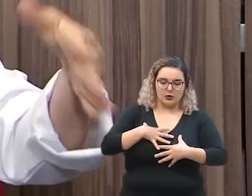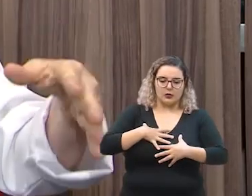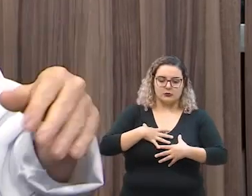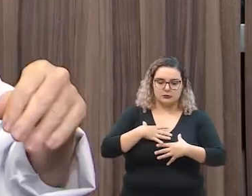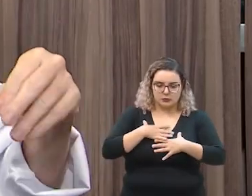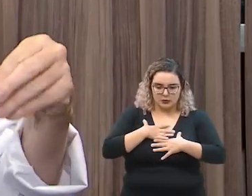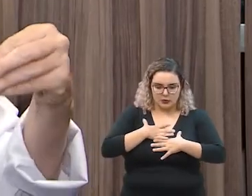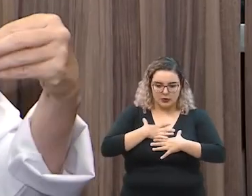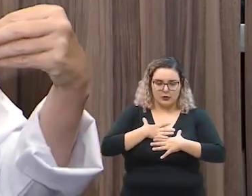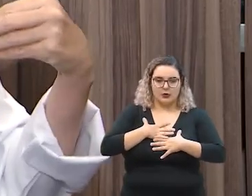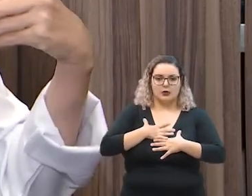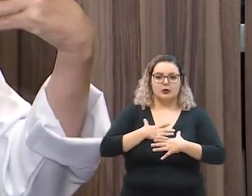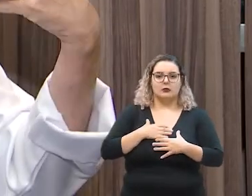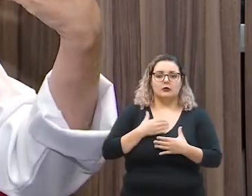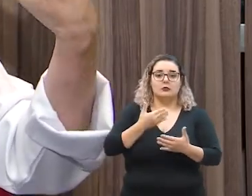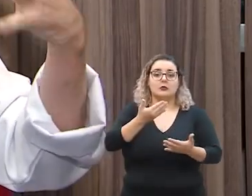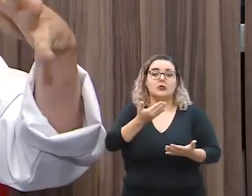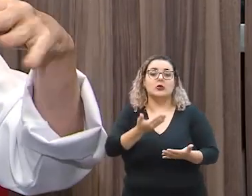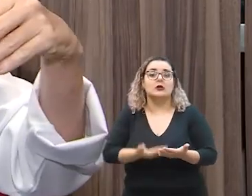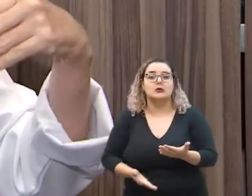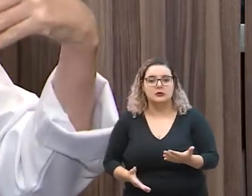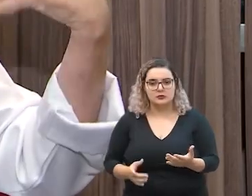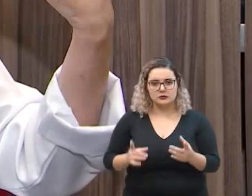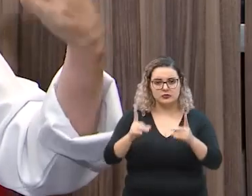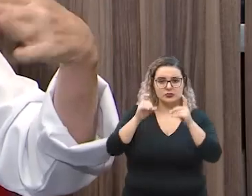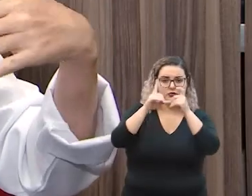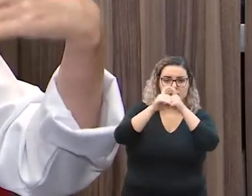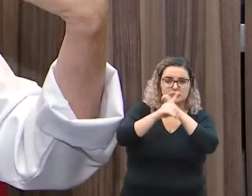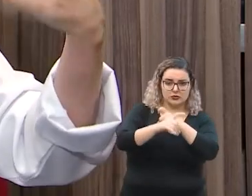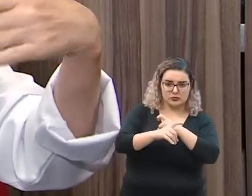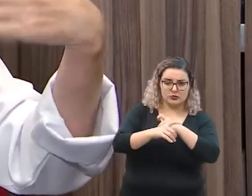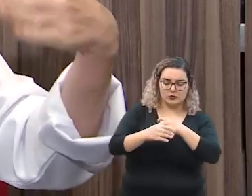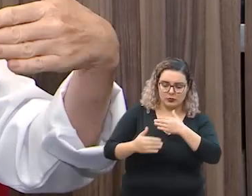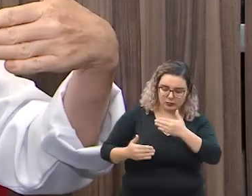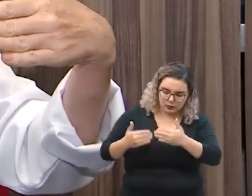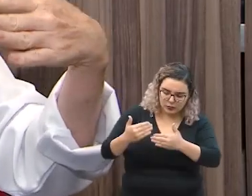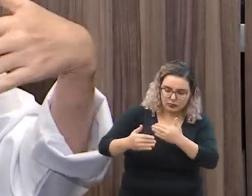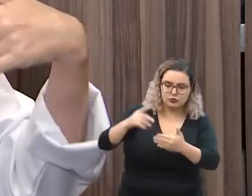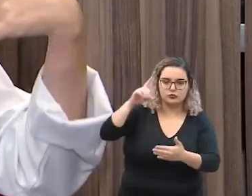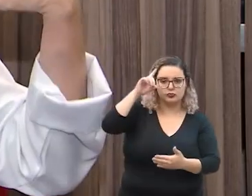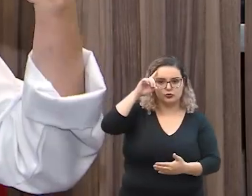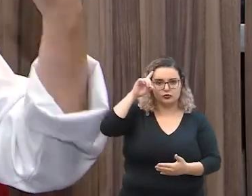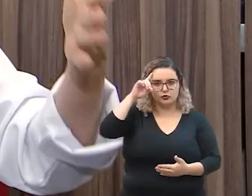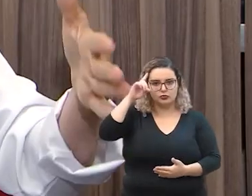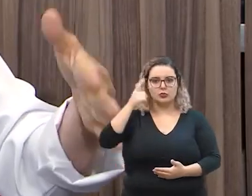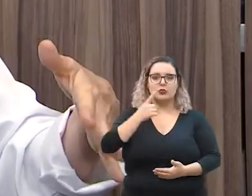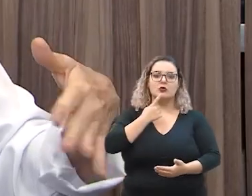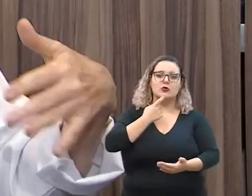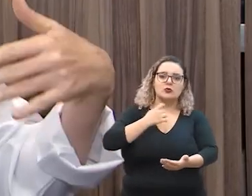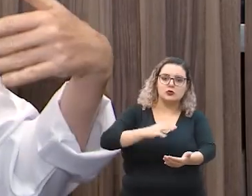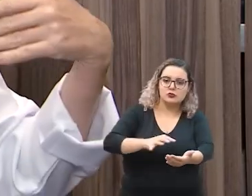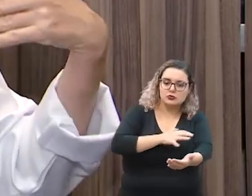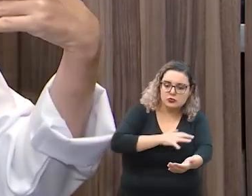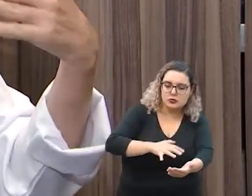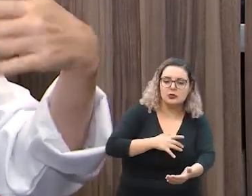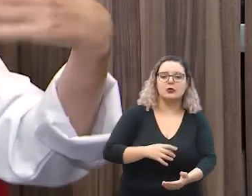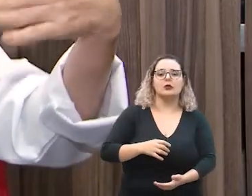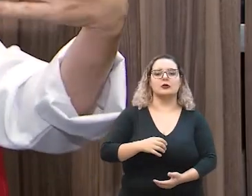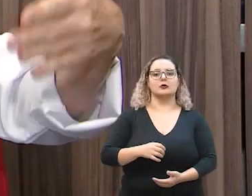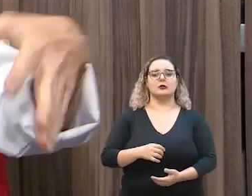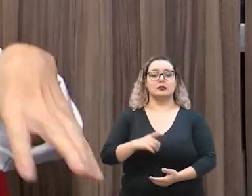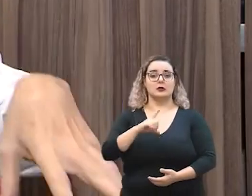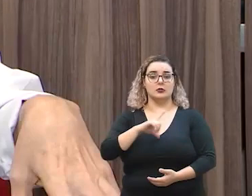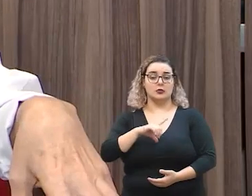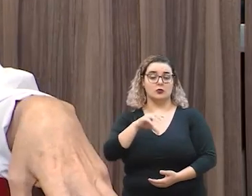perdendo função, vai tendo uma dificuldade em manter o sangue devidamente oxigenado. Então,